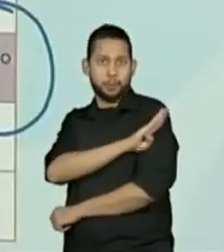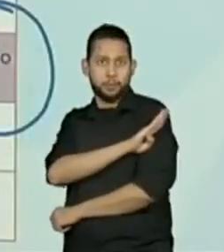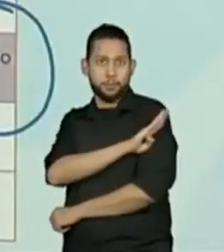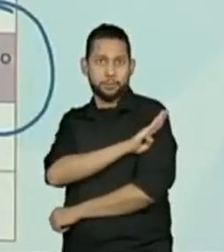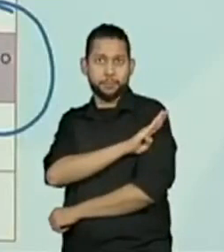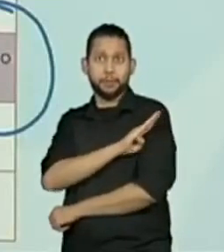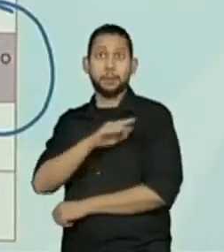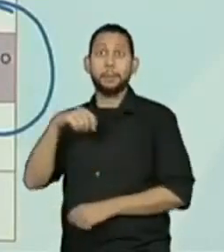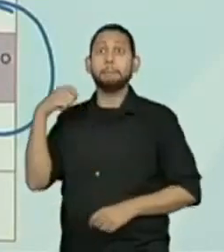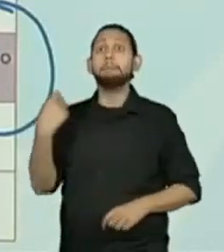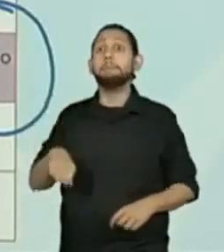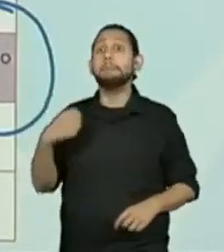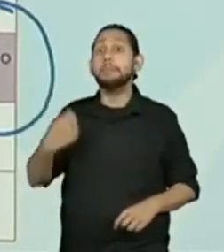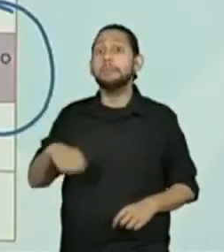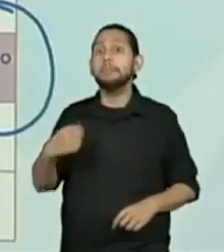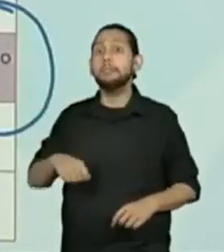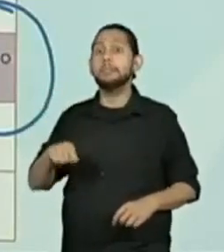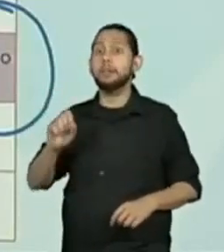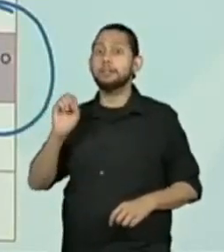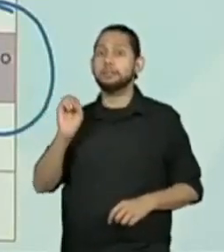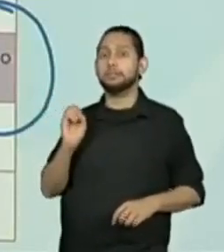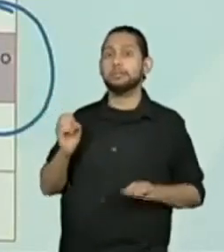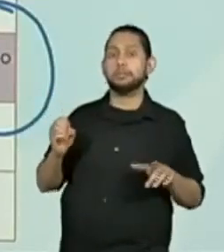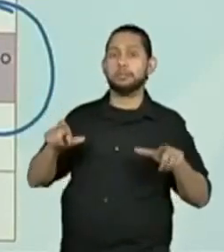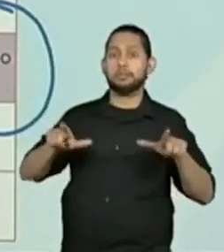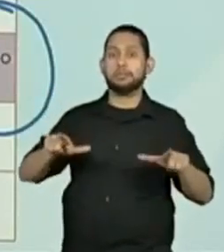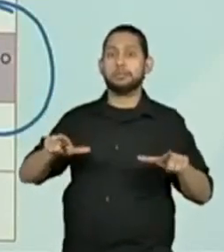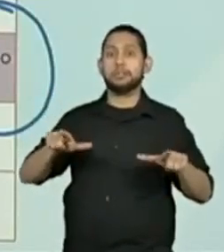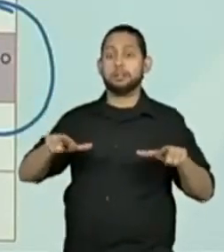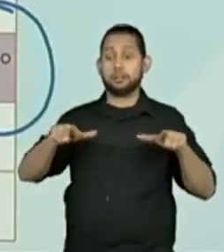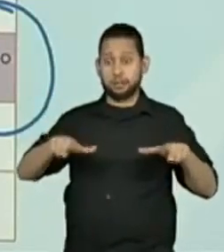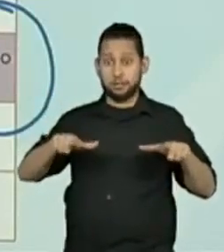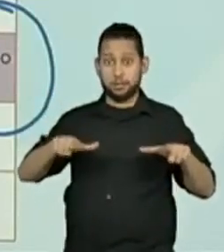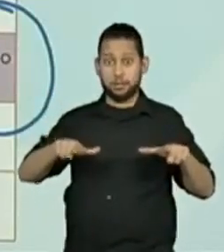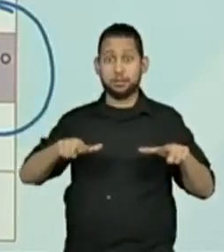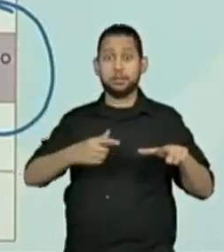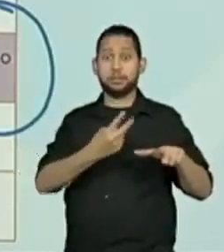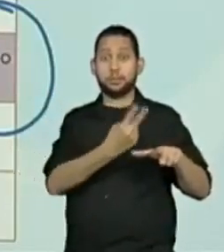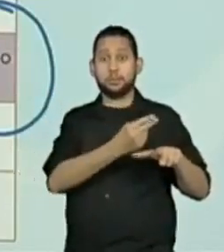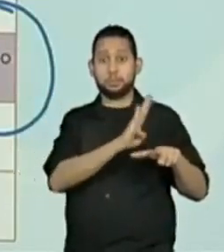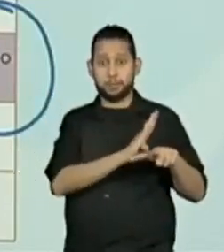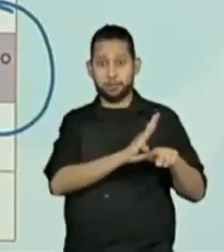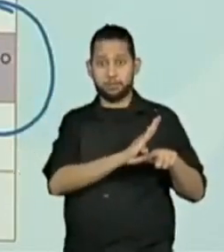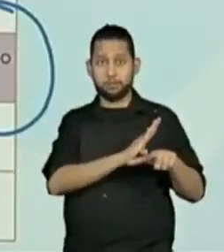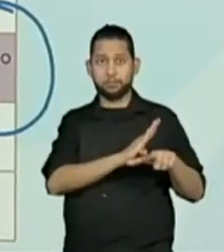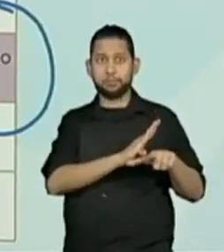pro, no segundo ano B. Eu preciso indicar a saída. A saída está aqui, ó.